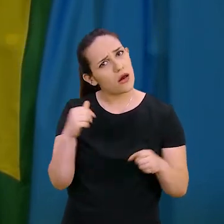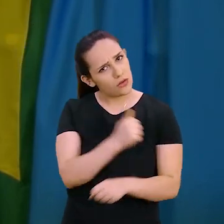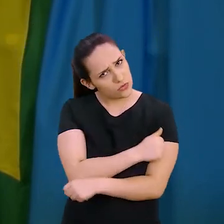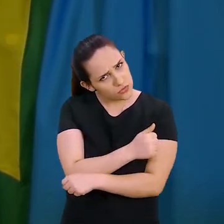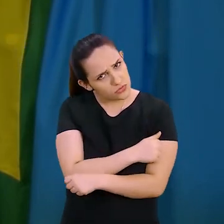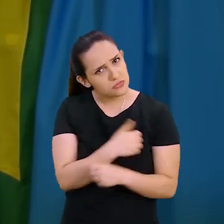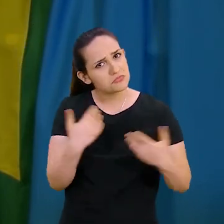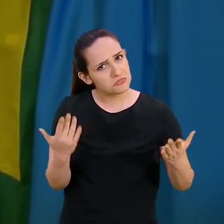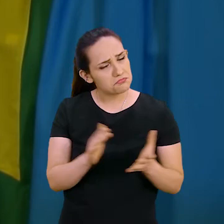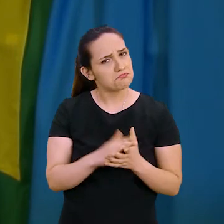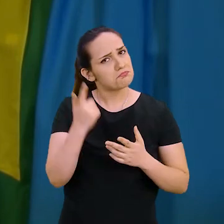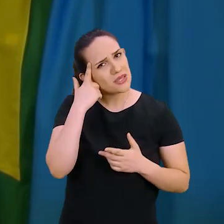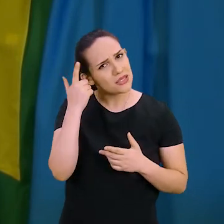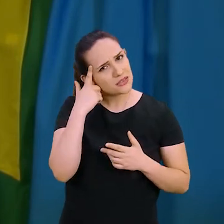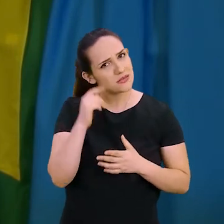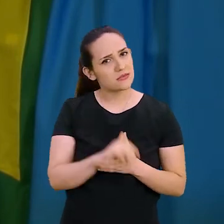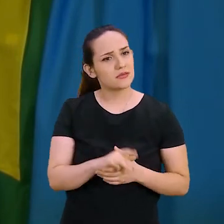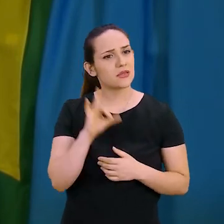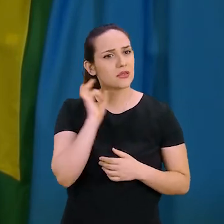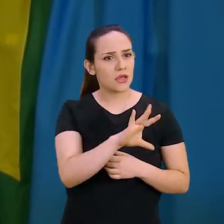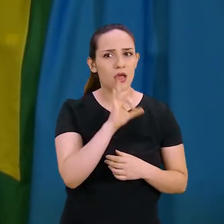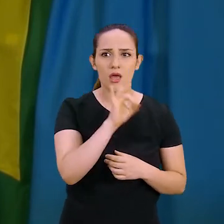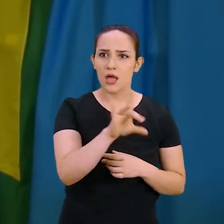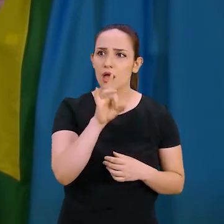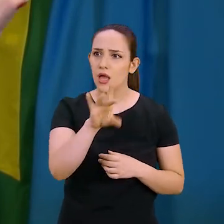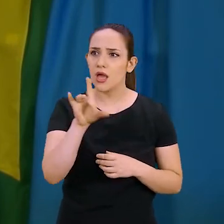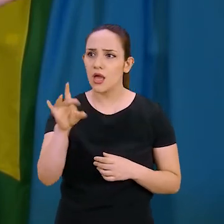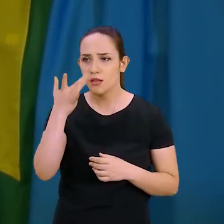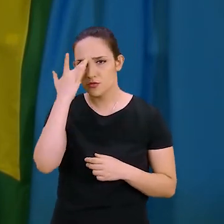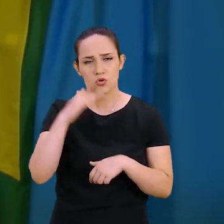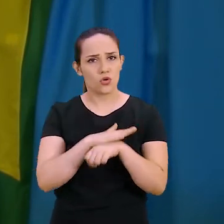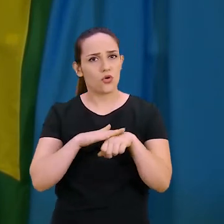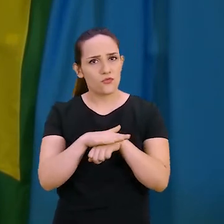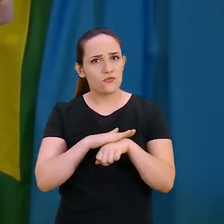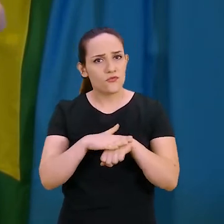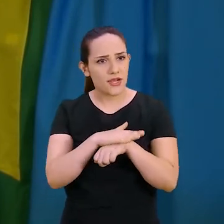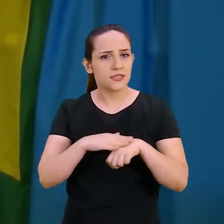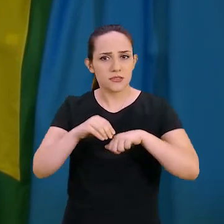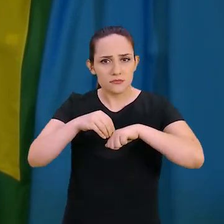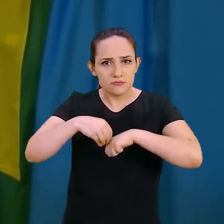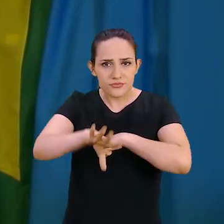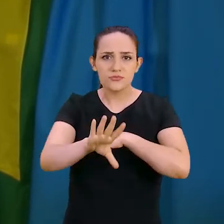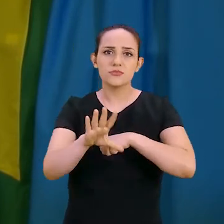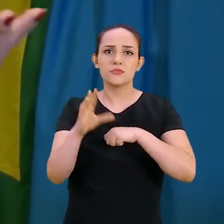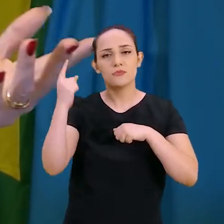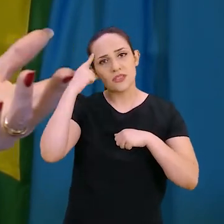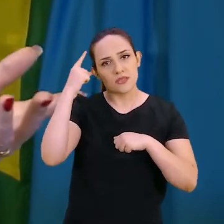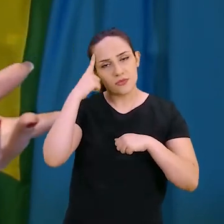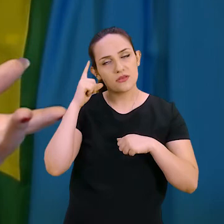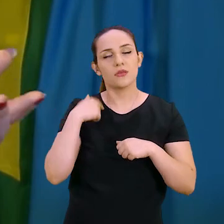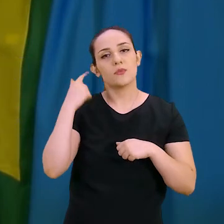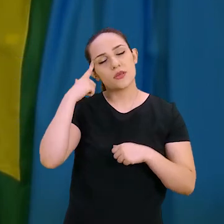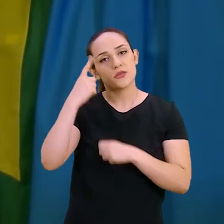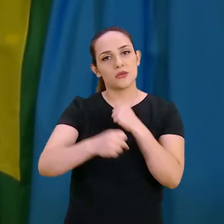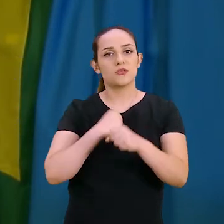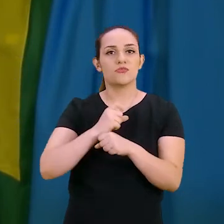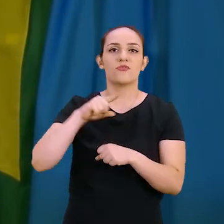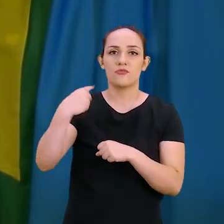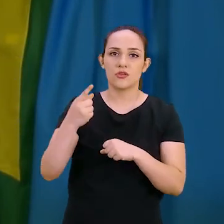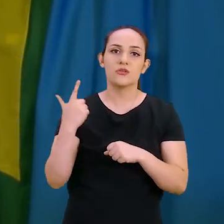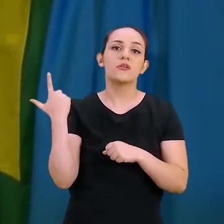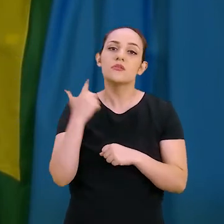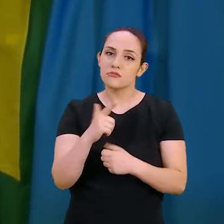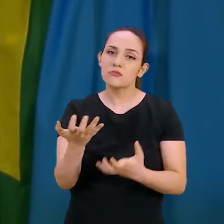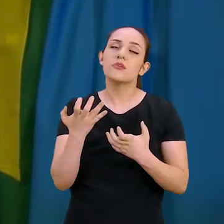número significativo que, se você for pensar que cada um desse vai conversar com uma pessoa, você vai estar propagando a ideia. Ano que